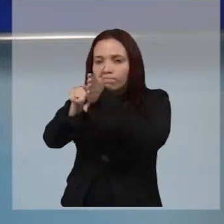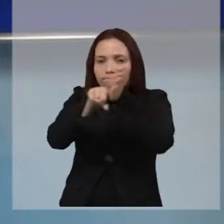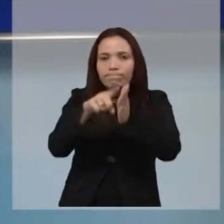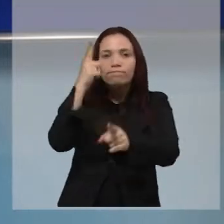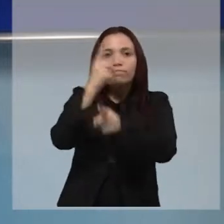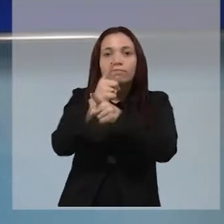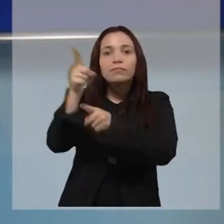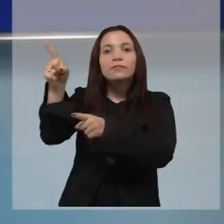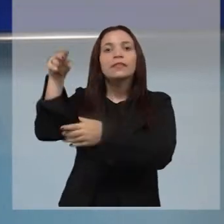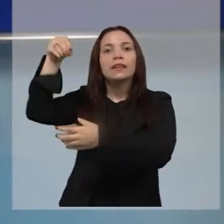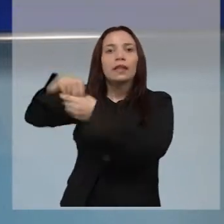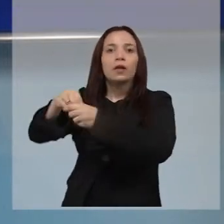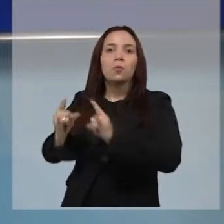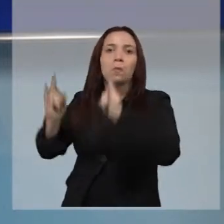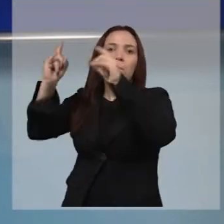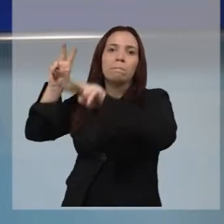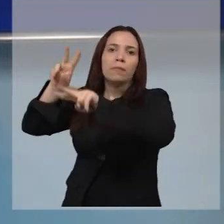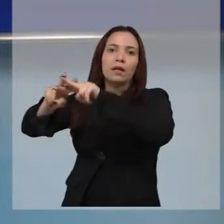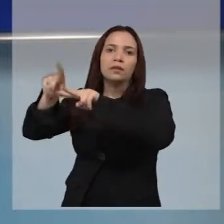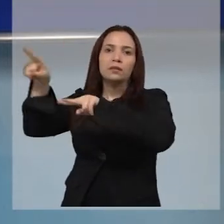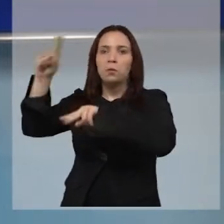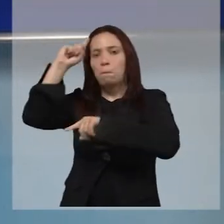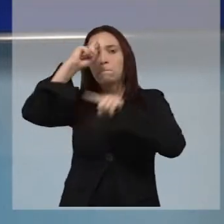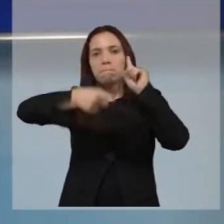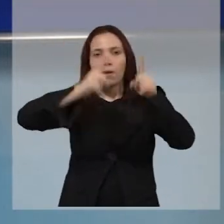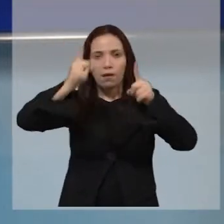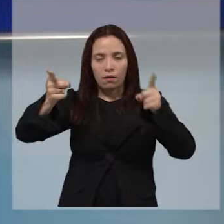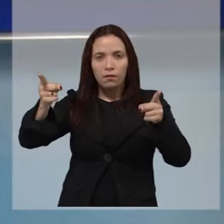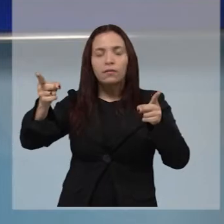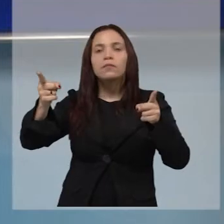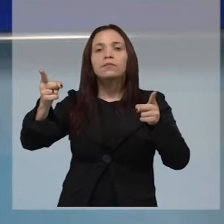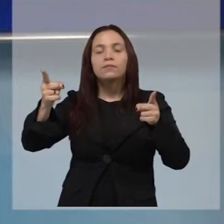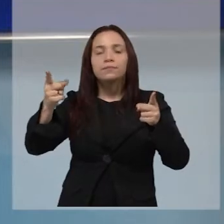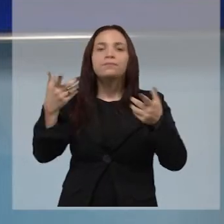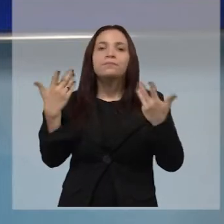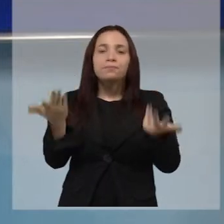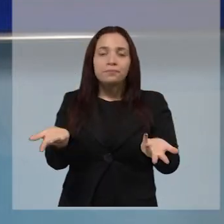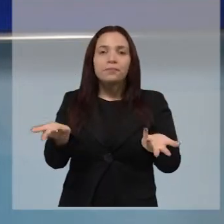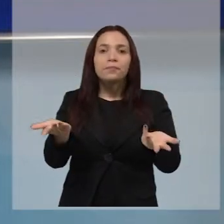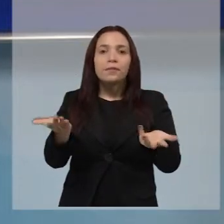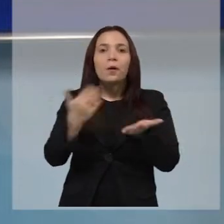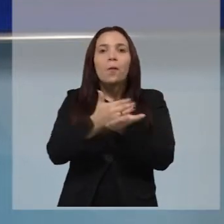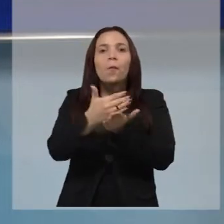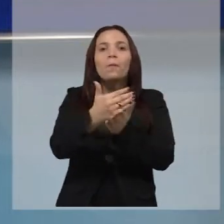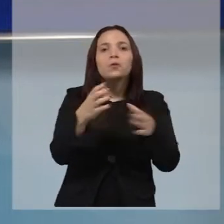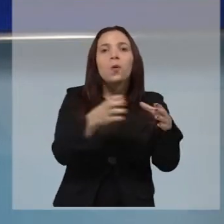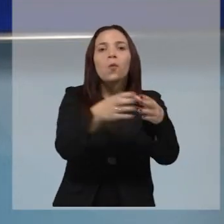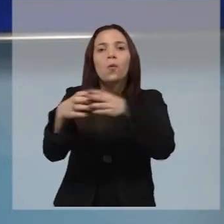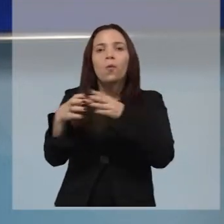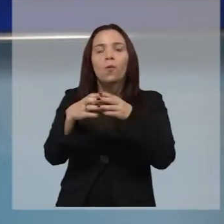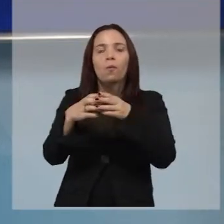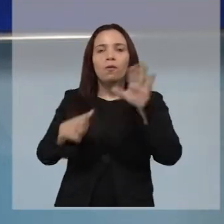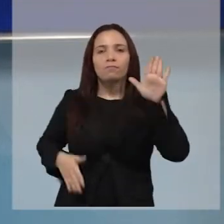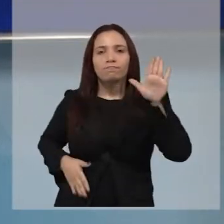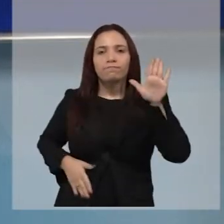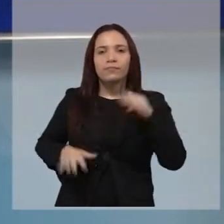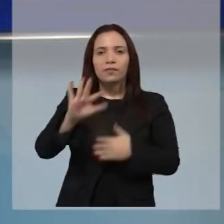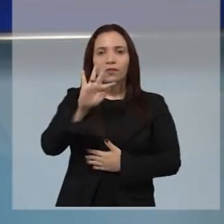informações, de dentro do sistema prisional, a partir do que se convencionou chamar de